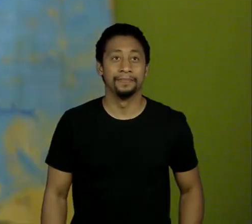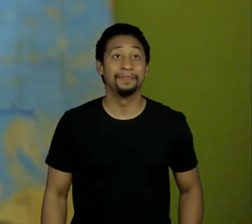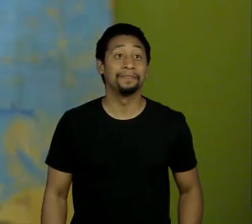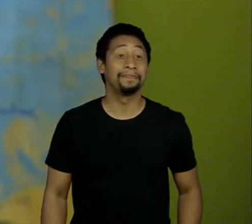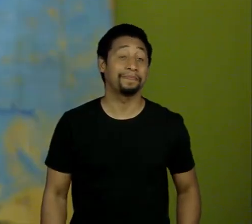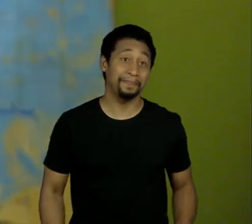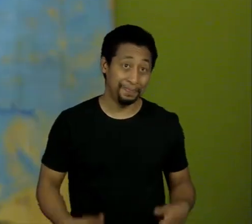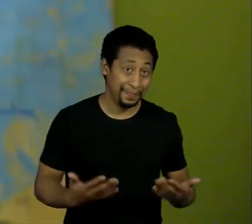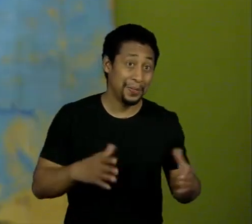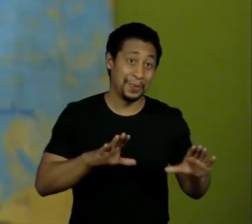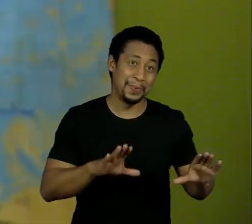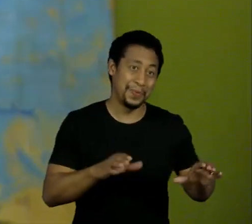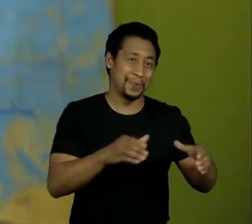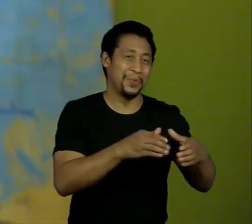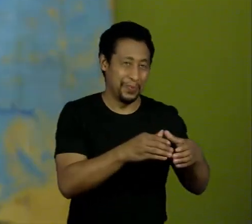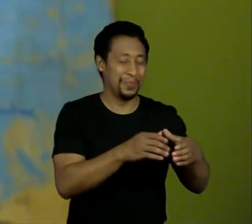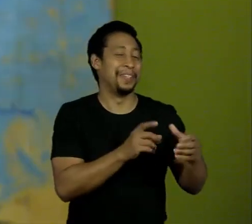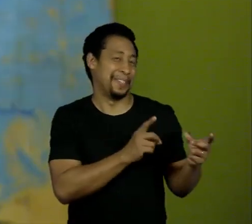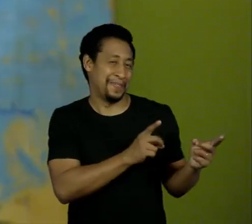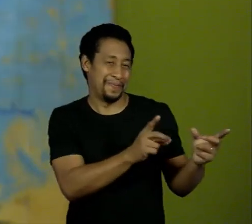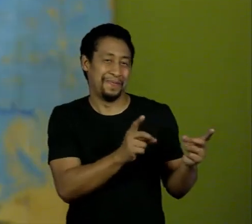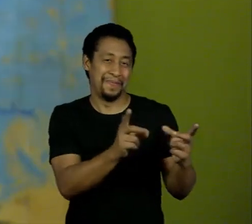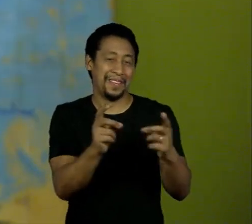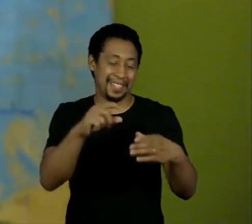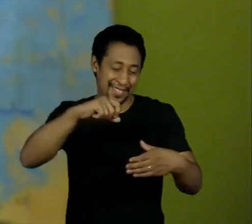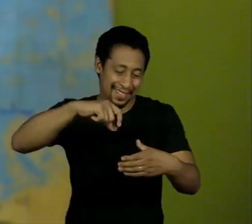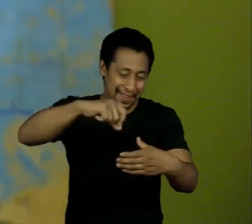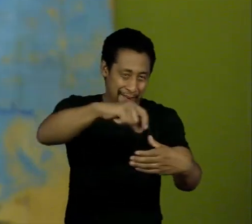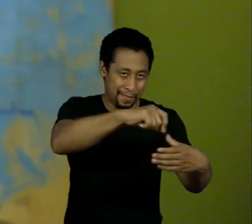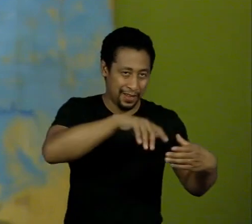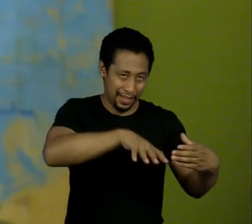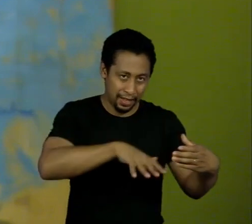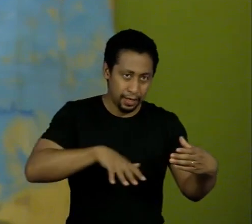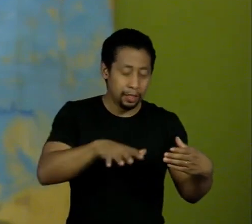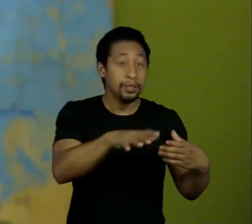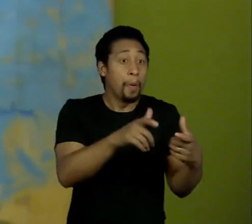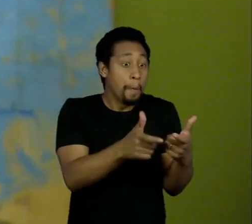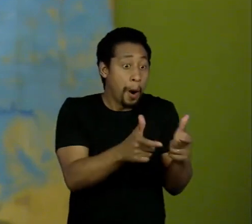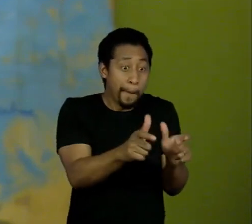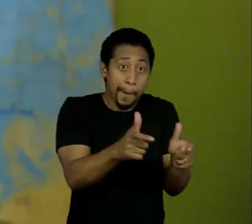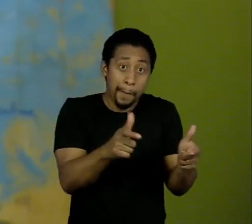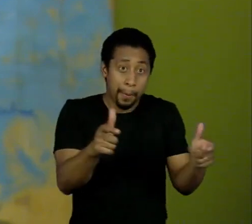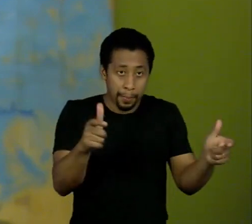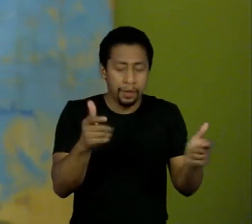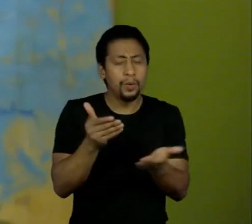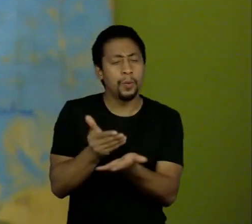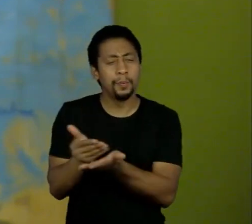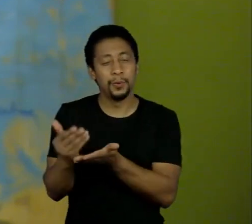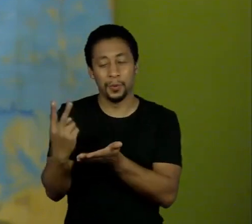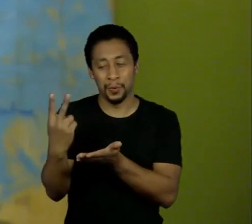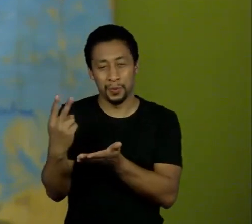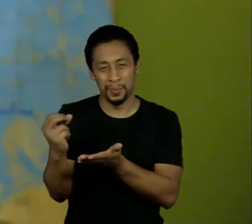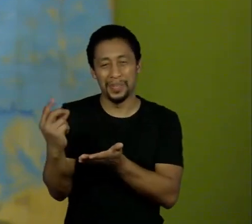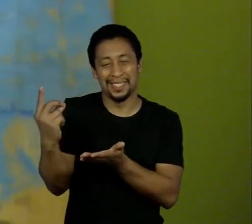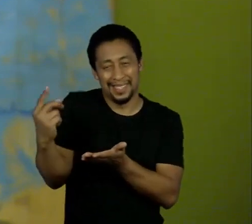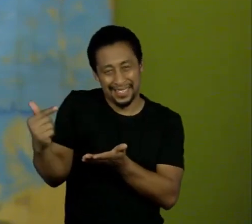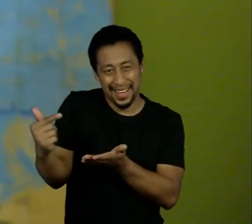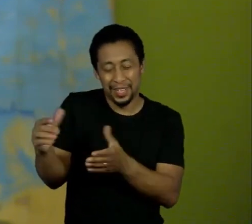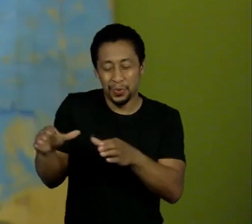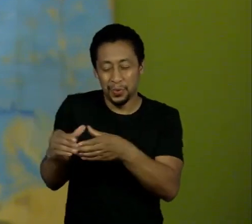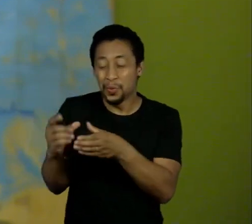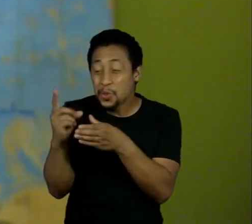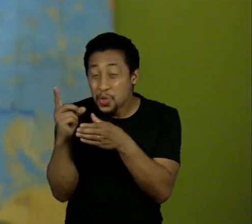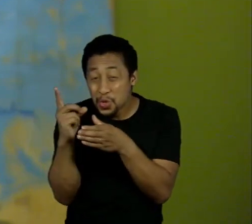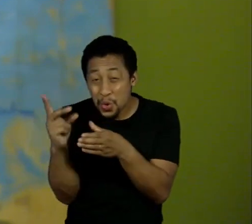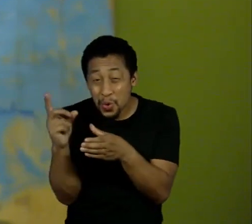A rede de sementes do Vale do Ribeira cresceu muito. Começou tímida em 2017, com apenas 12